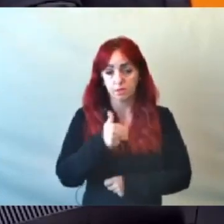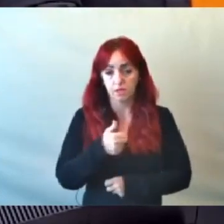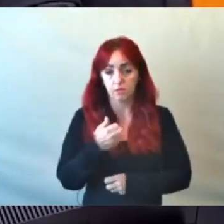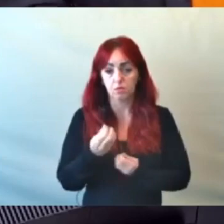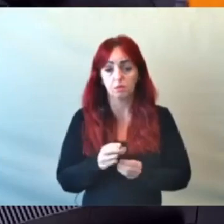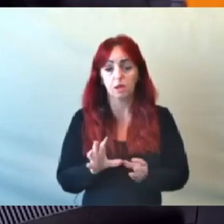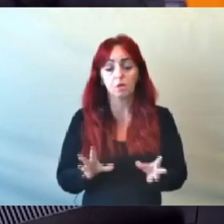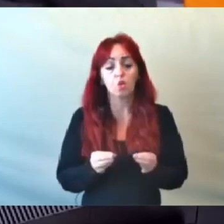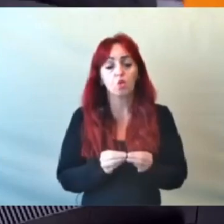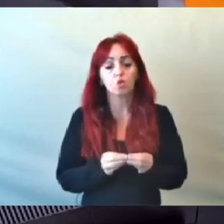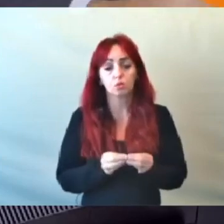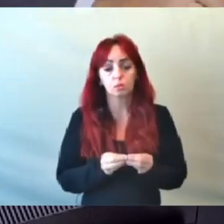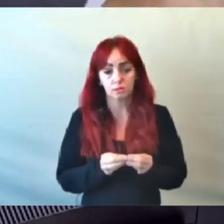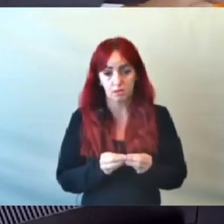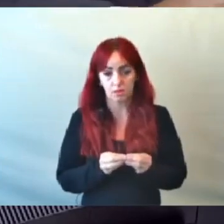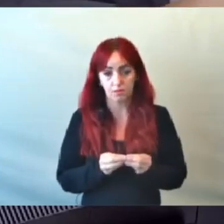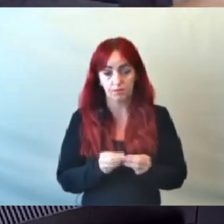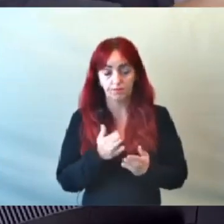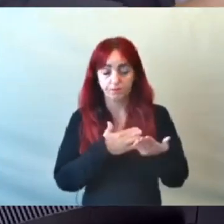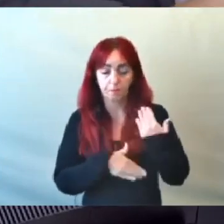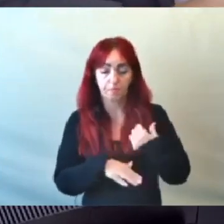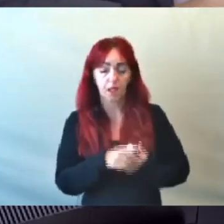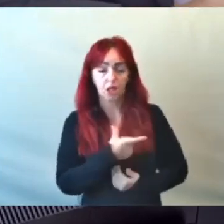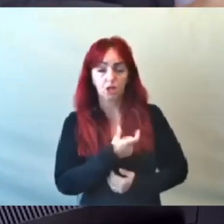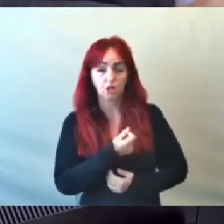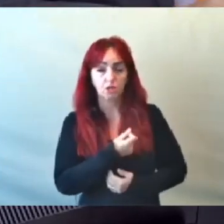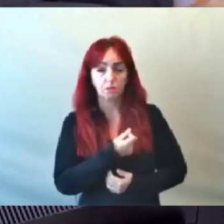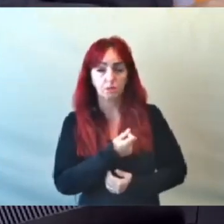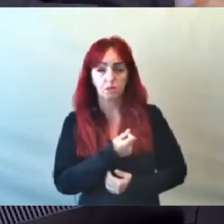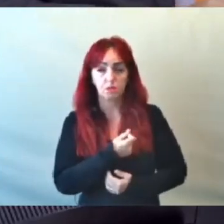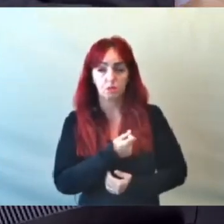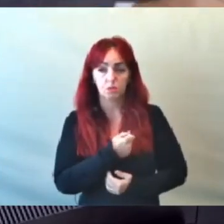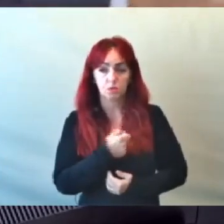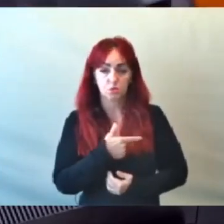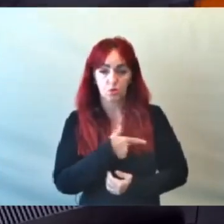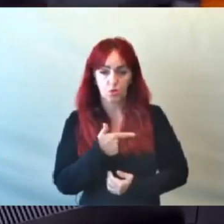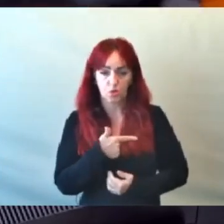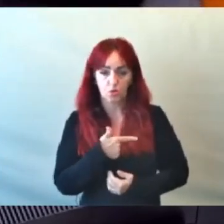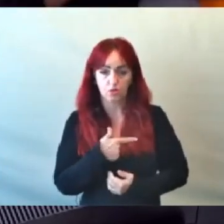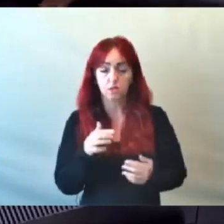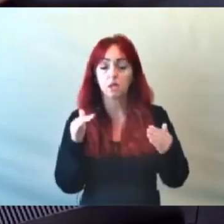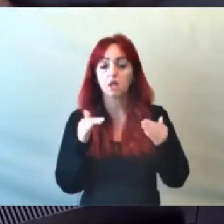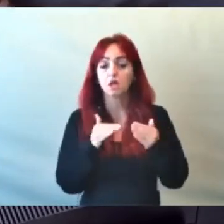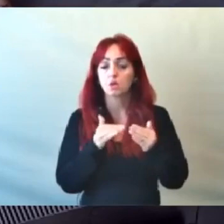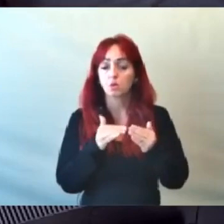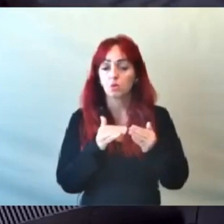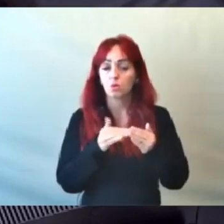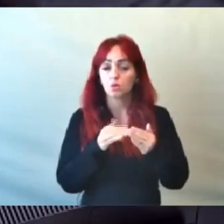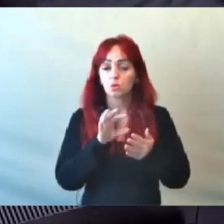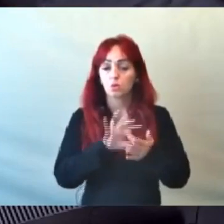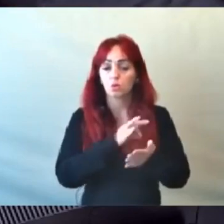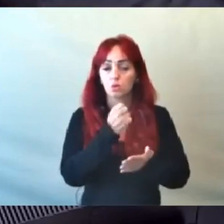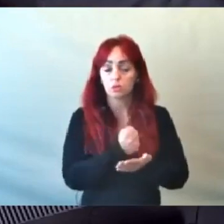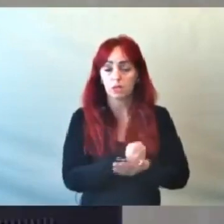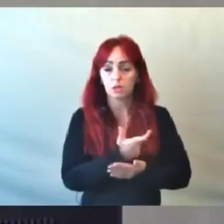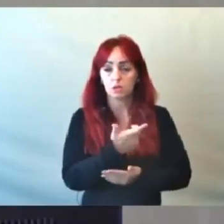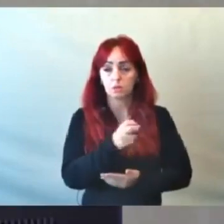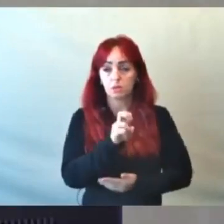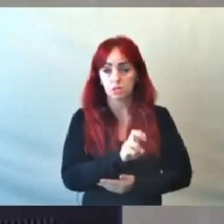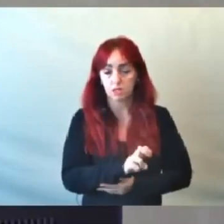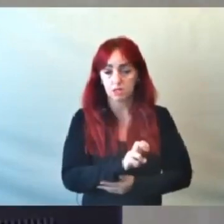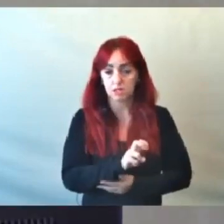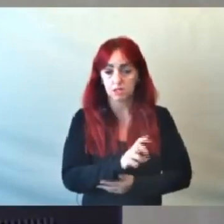em a partir de 2012, que culminou com o contrato em 2015, de se eleger